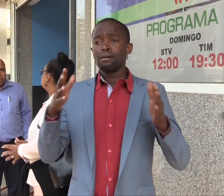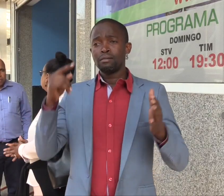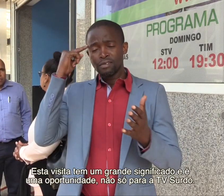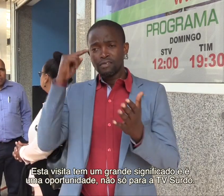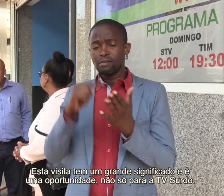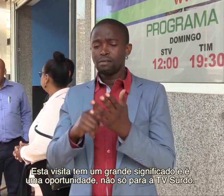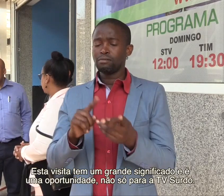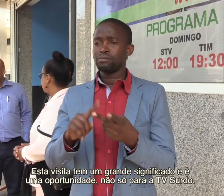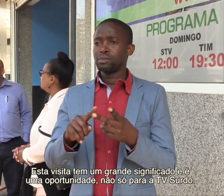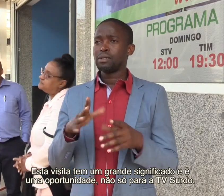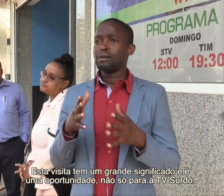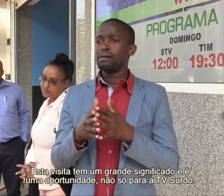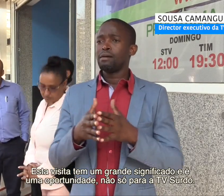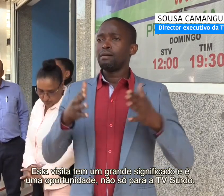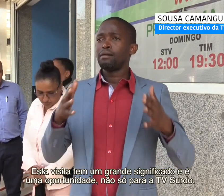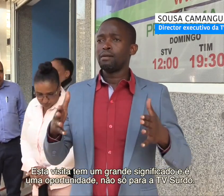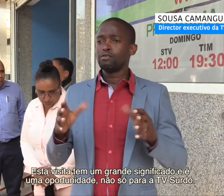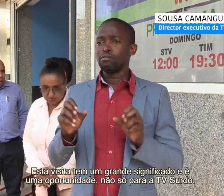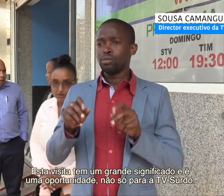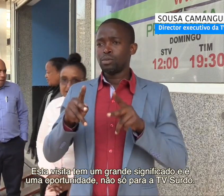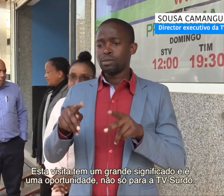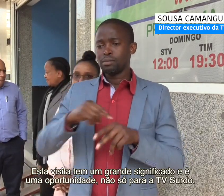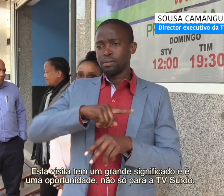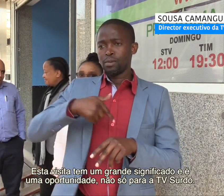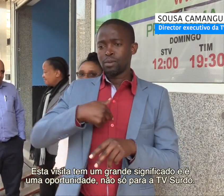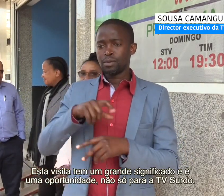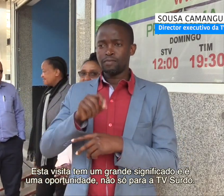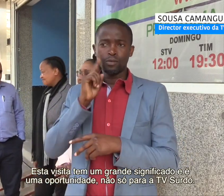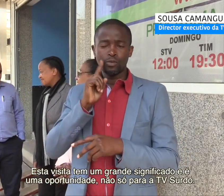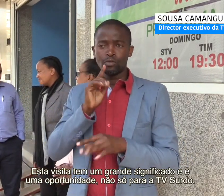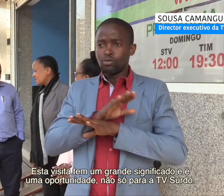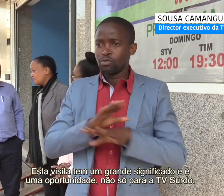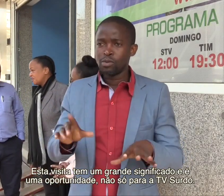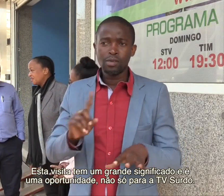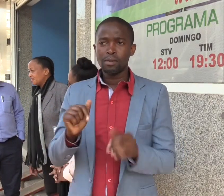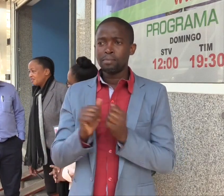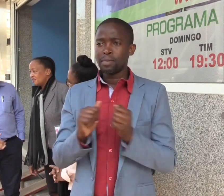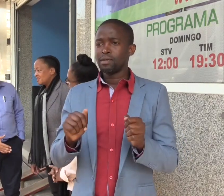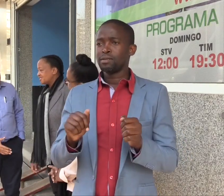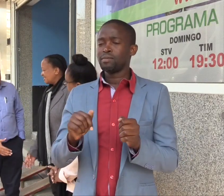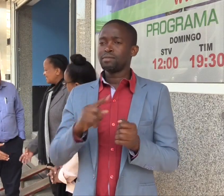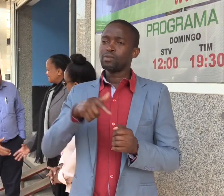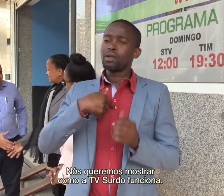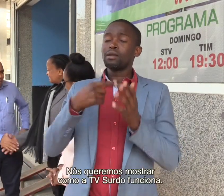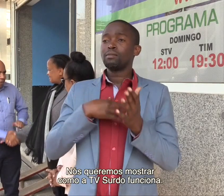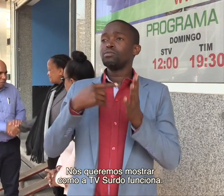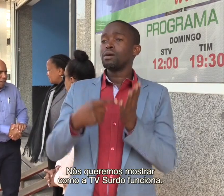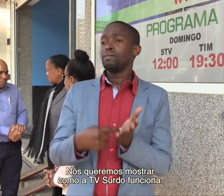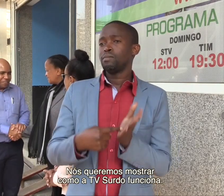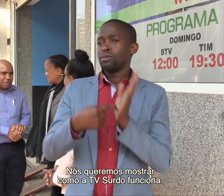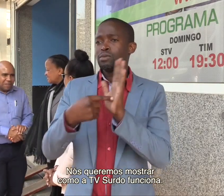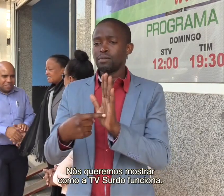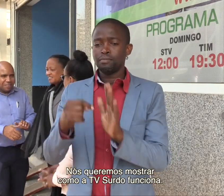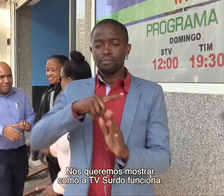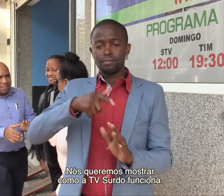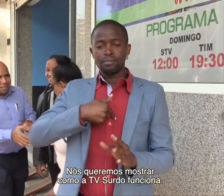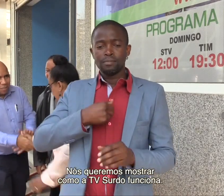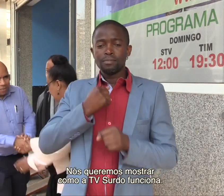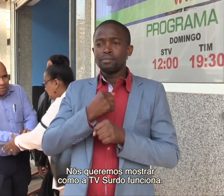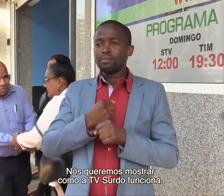Esta visita tem um grande significado e é uma oportunidade, não só para a TV Surdo. Nós queremos